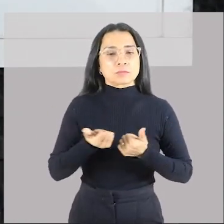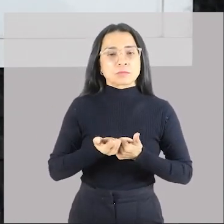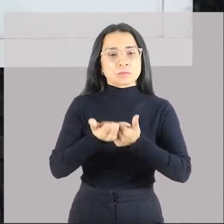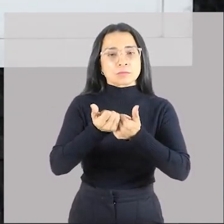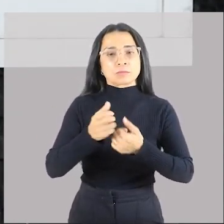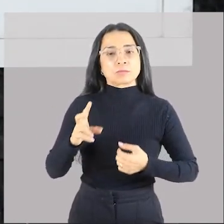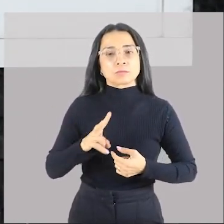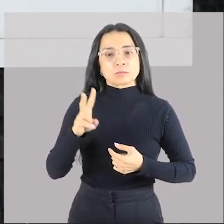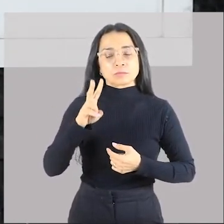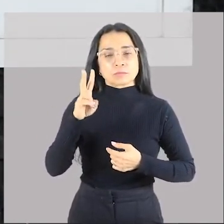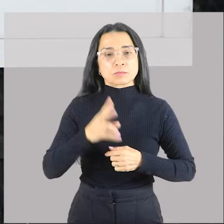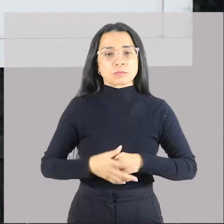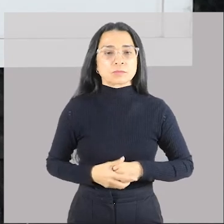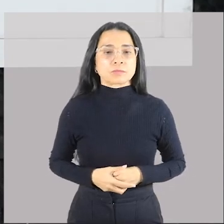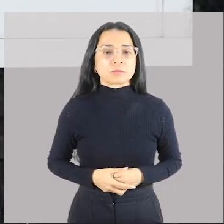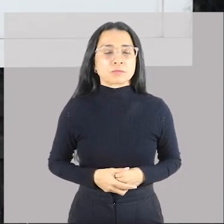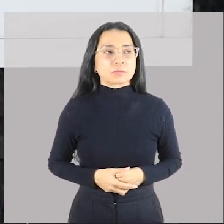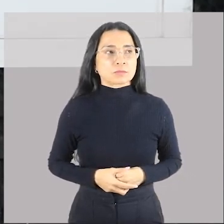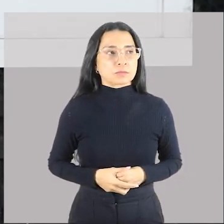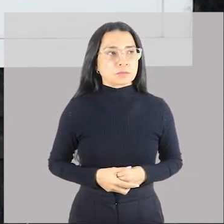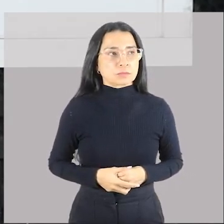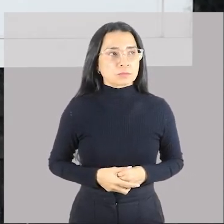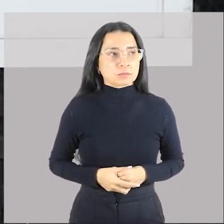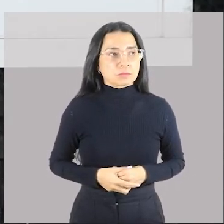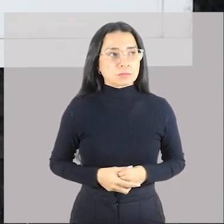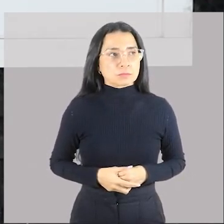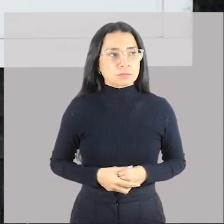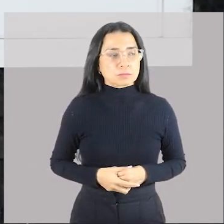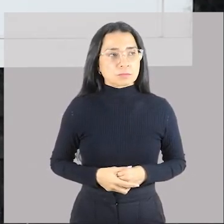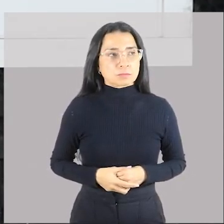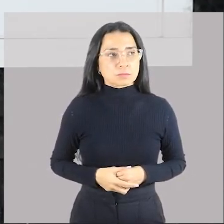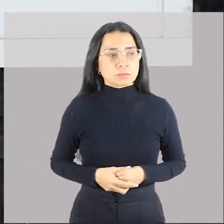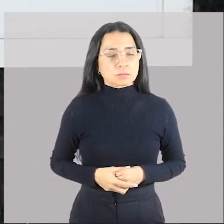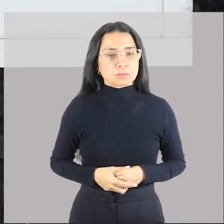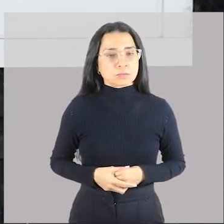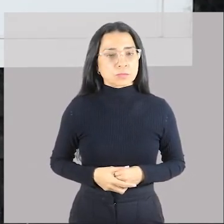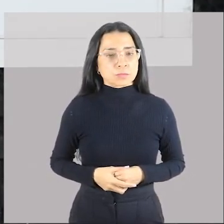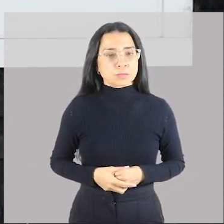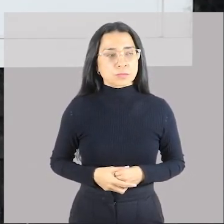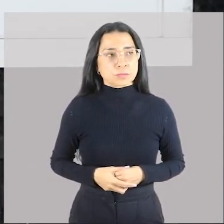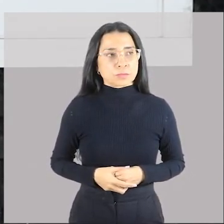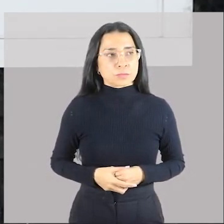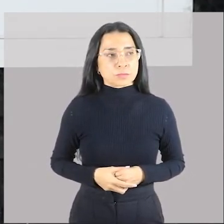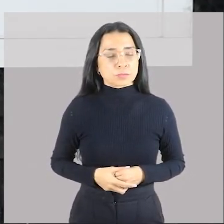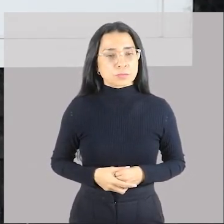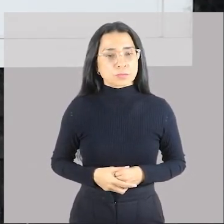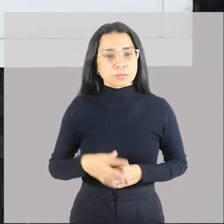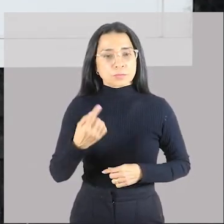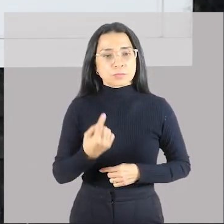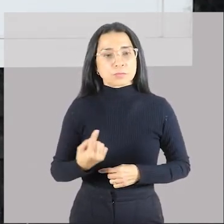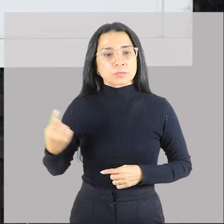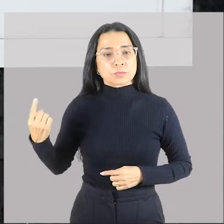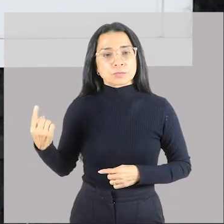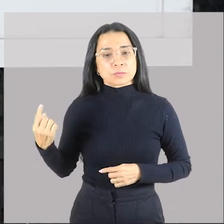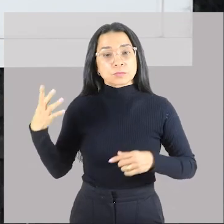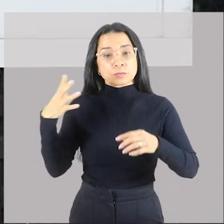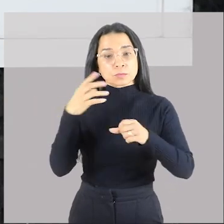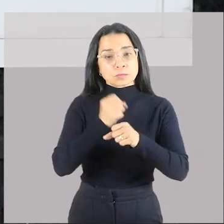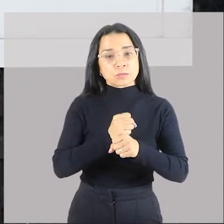os valores. Então, nós temos que o montante vai ser igual a 50 mil,